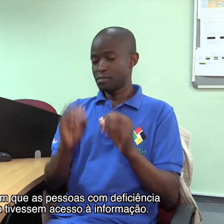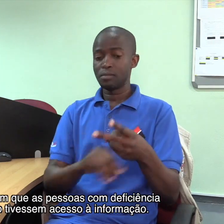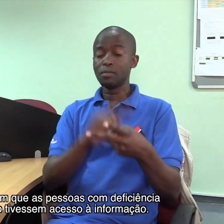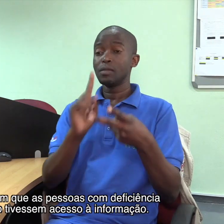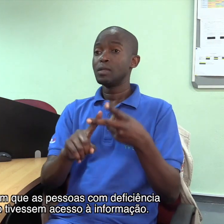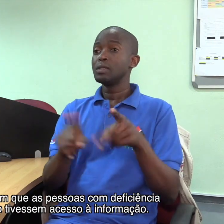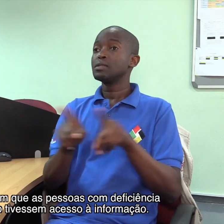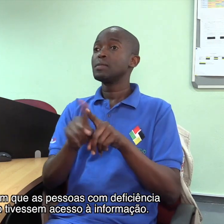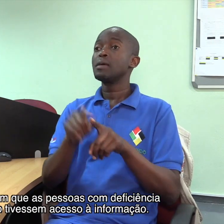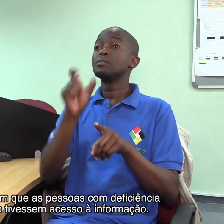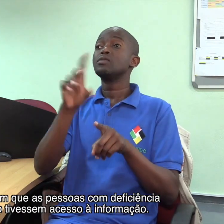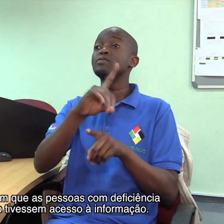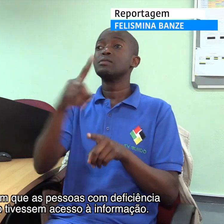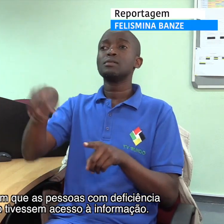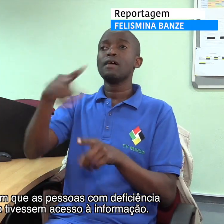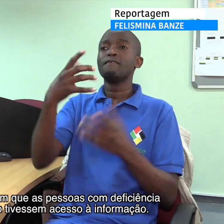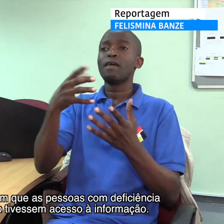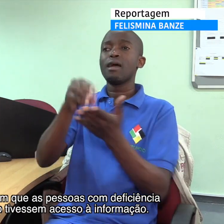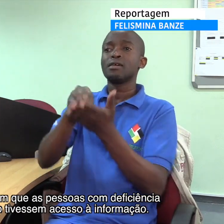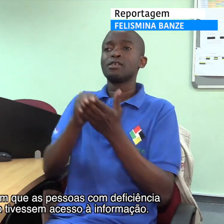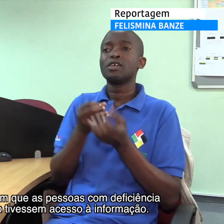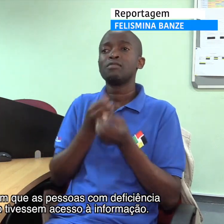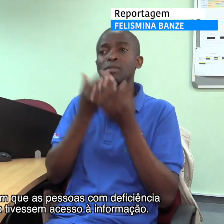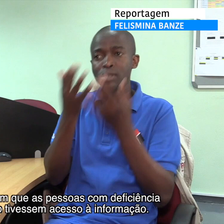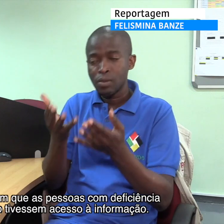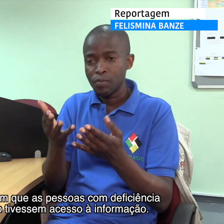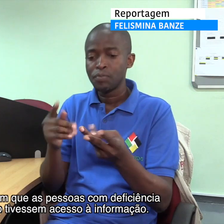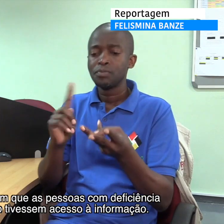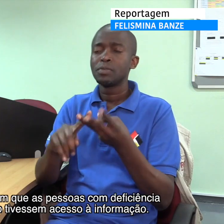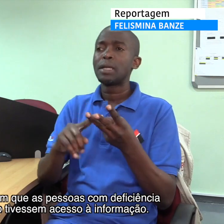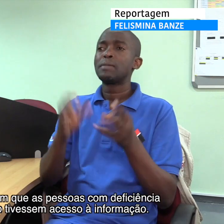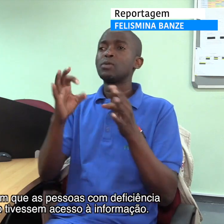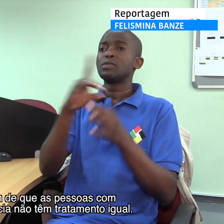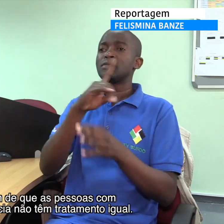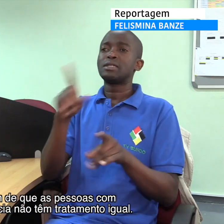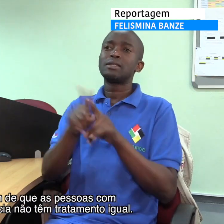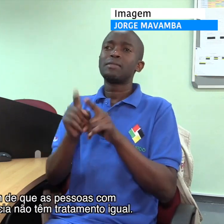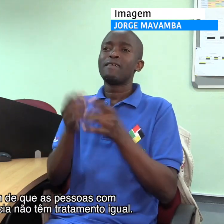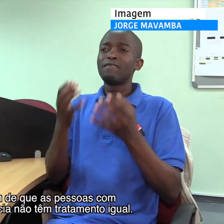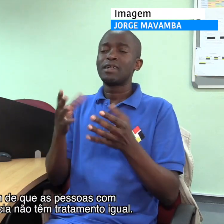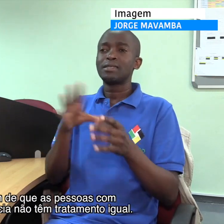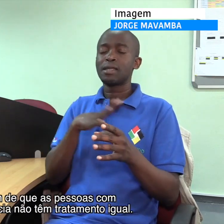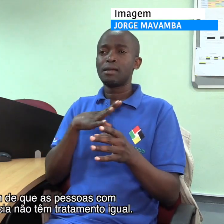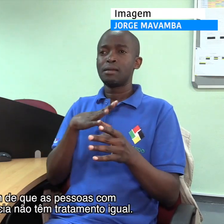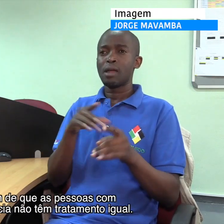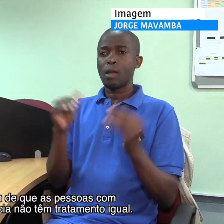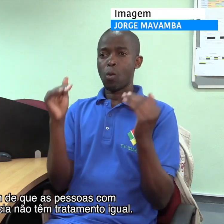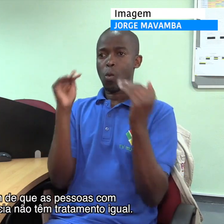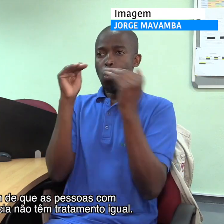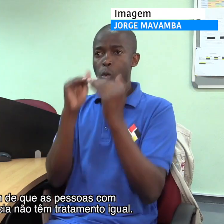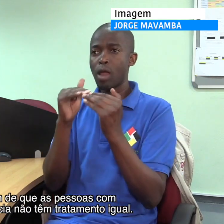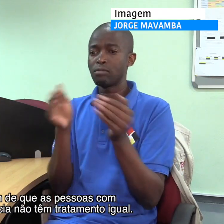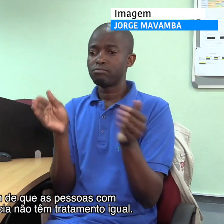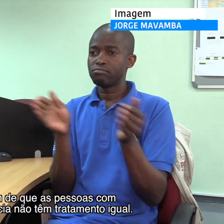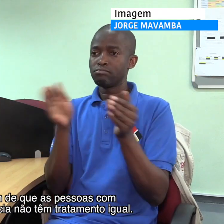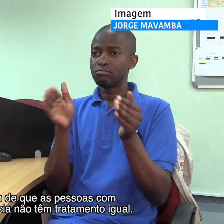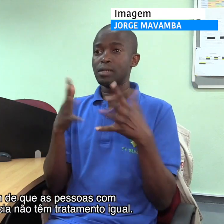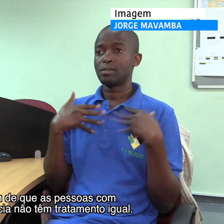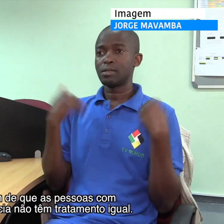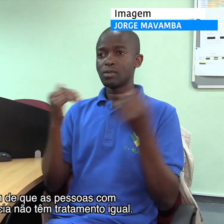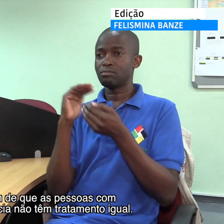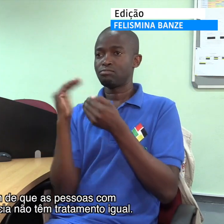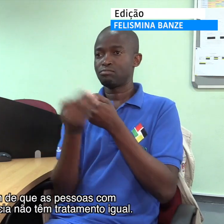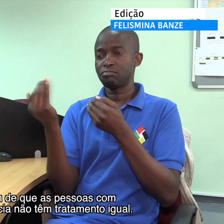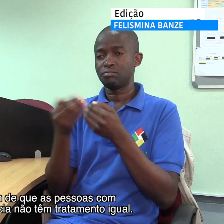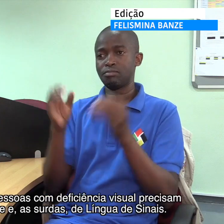que as pessoas com deficiência não tivessem acesso à informação, além de que as pessoas com deficiência não têm